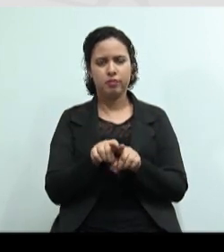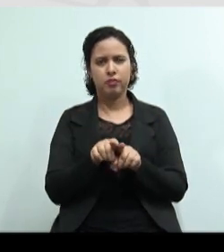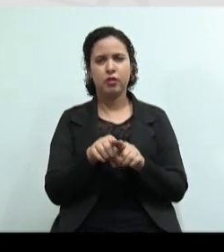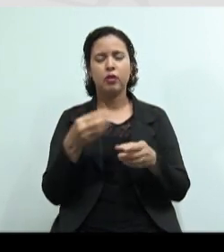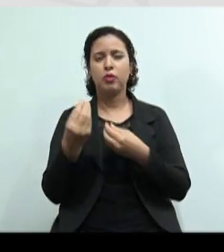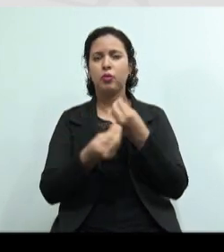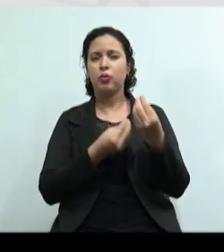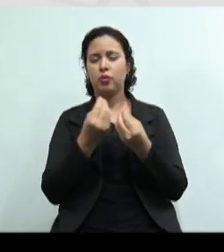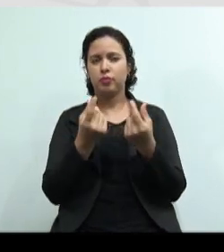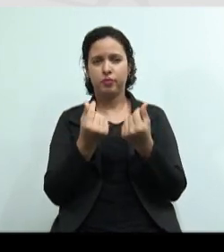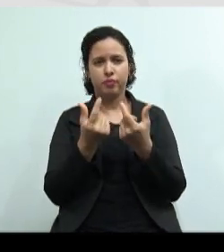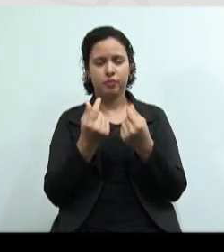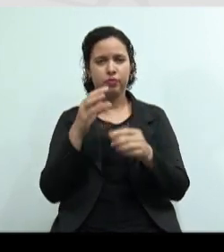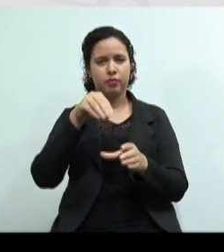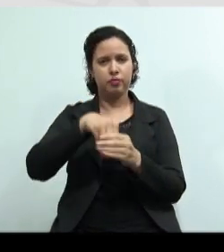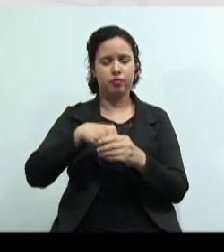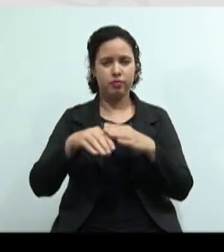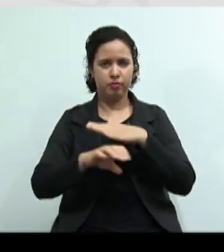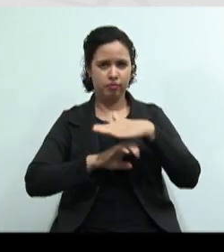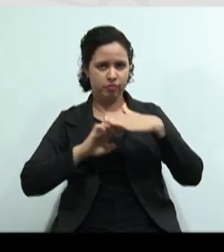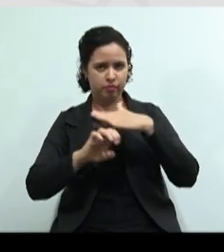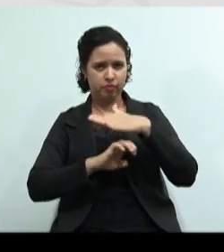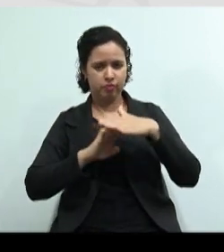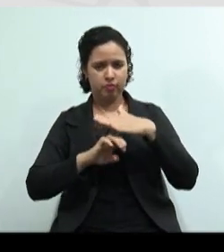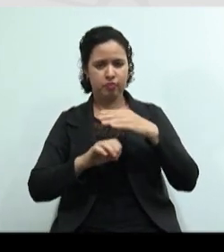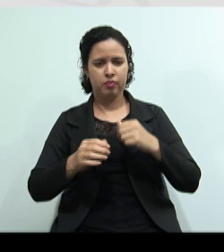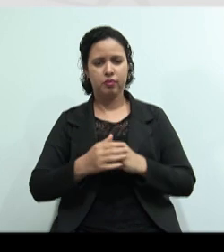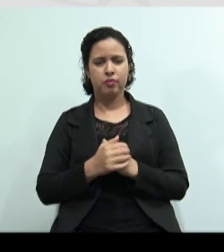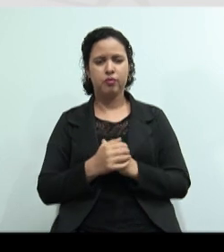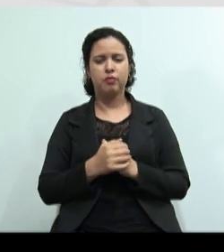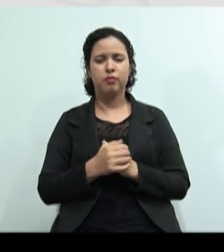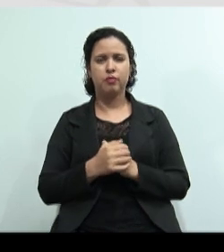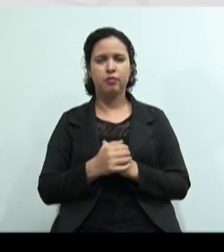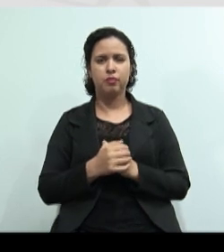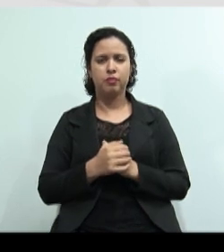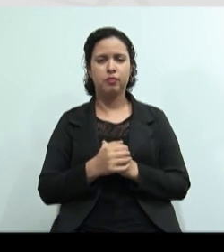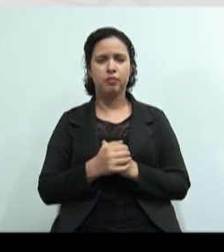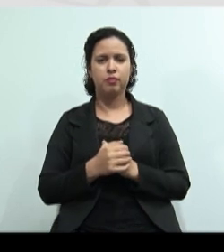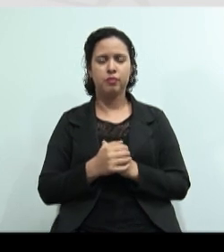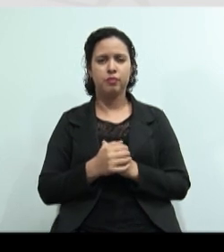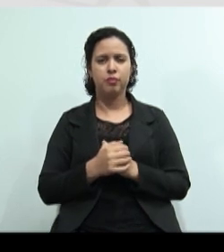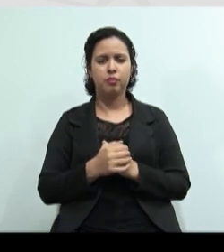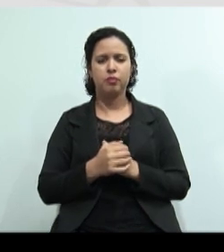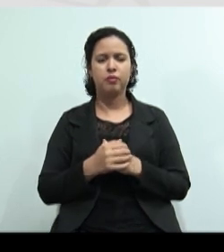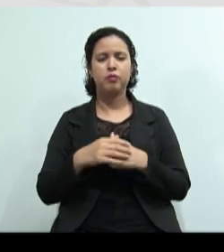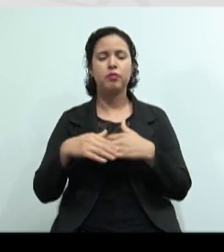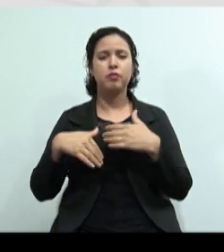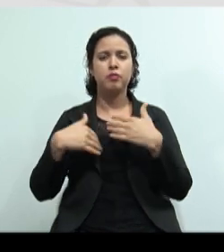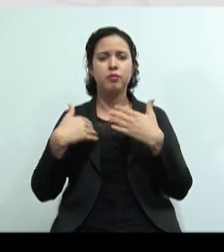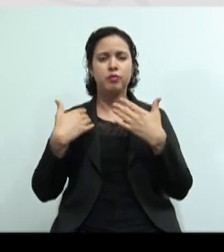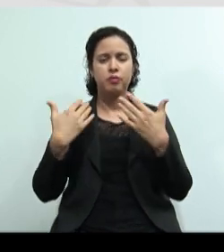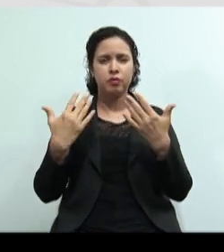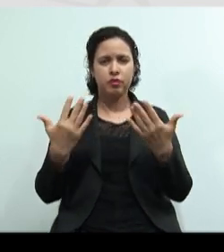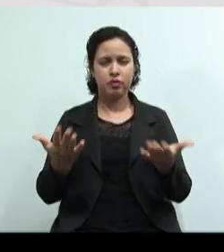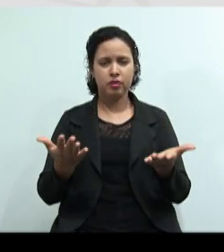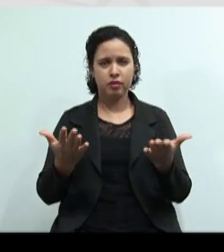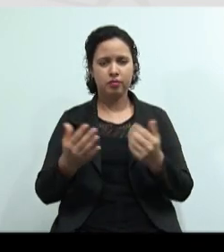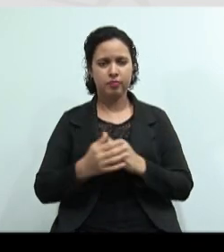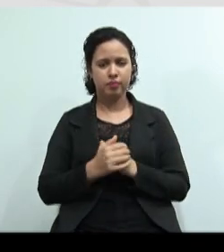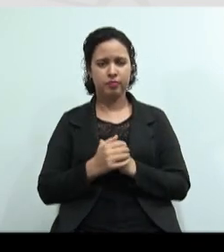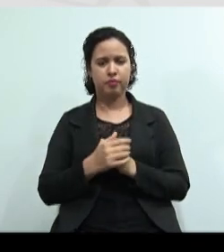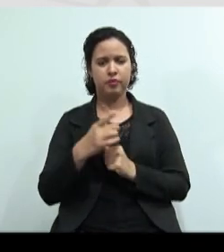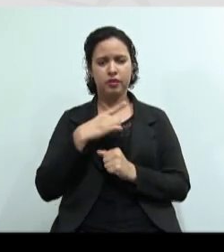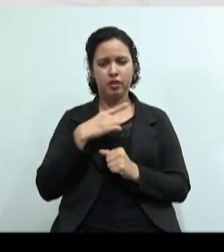situação financeira da empresa. Quais serão os fatores, no caso, para a escolha de um sistema de controle de estoque?